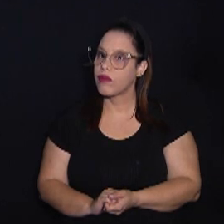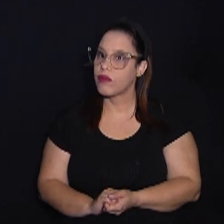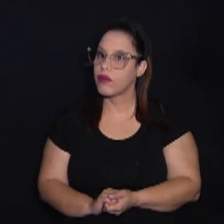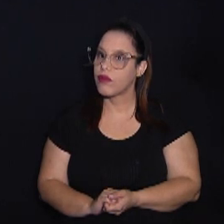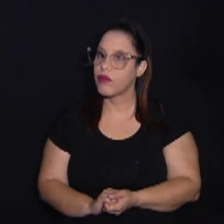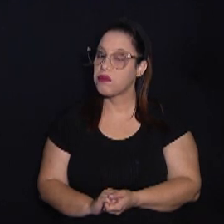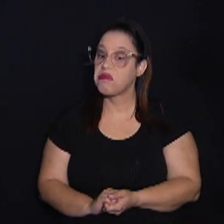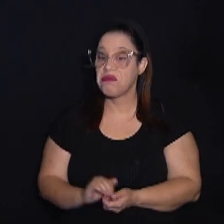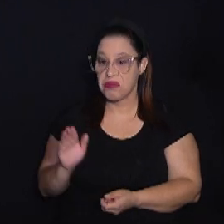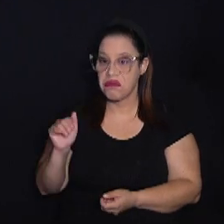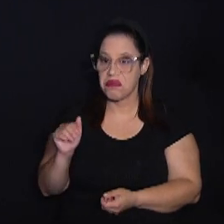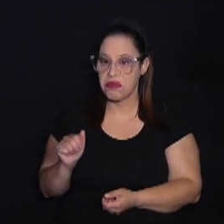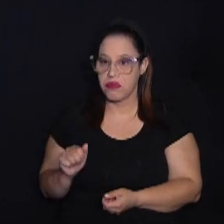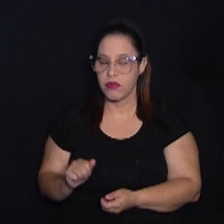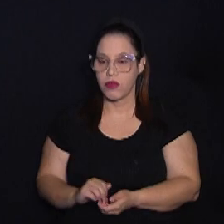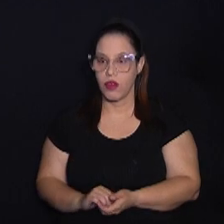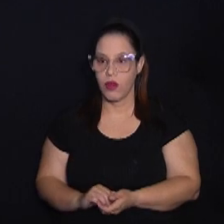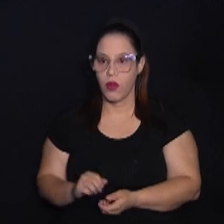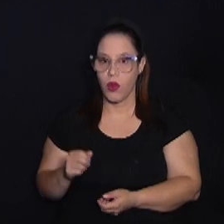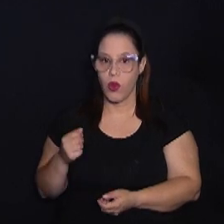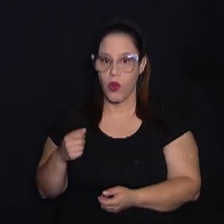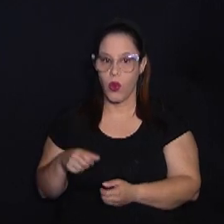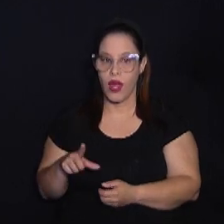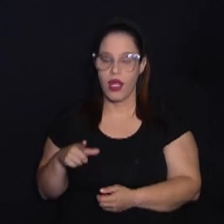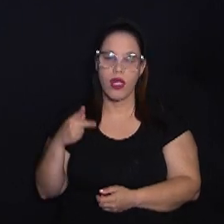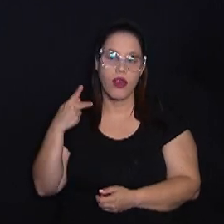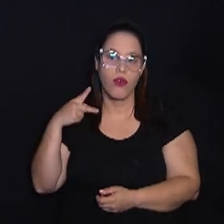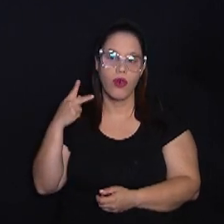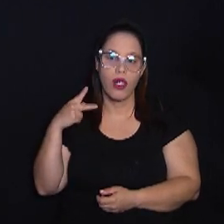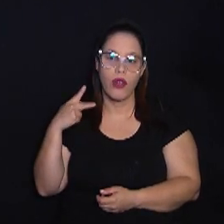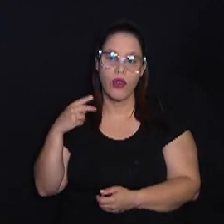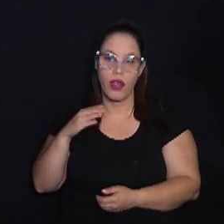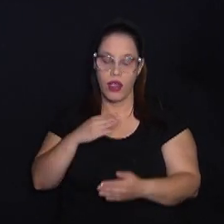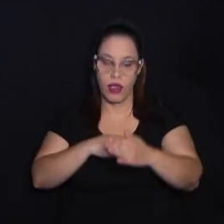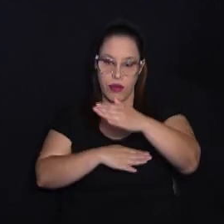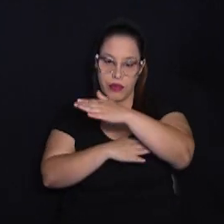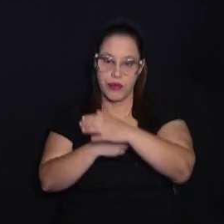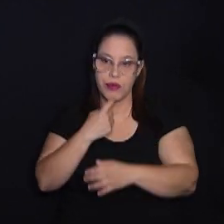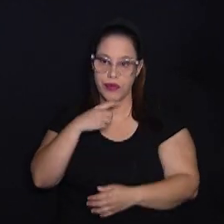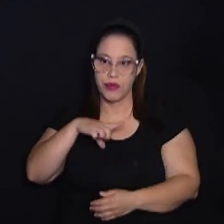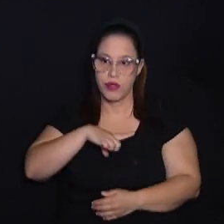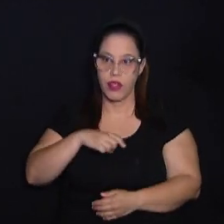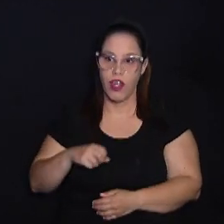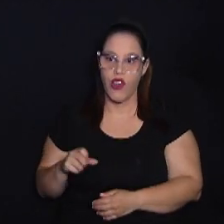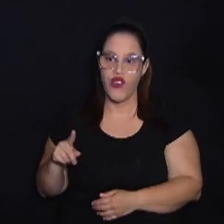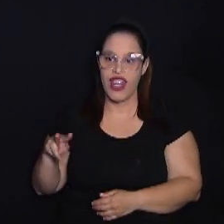E convidamos o ex-vereador da Câmara Municipal de Campinas, Vinícius Gratti.